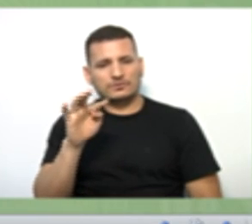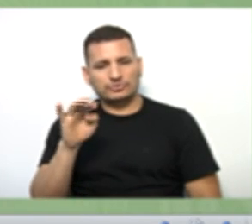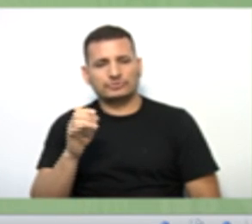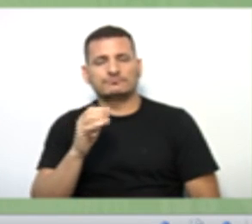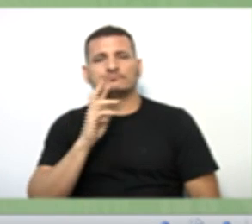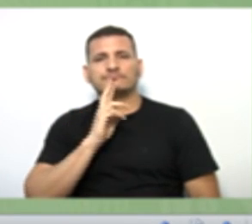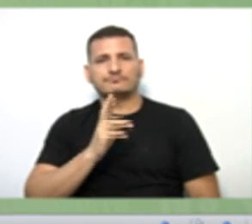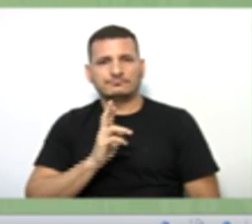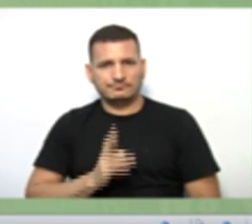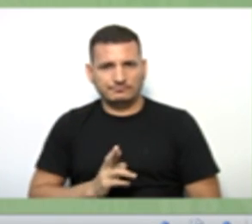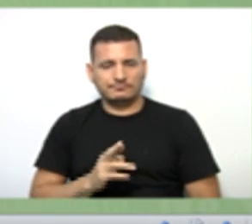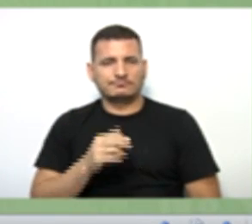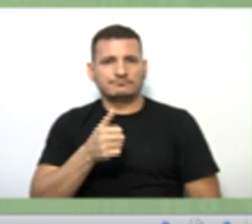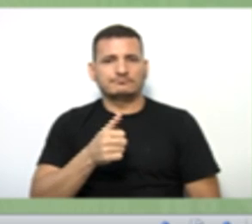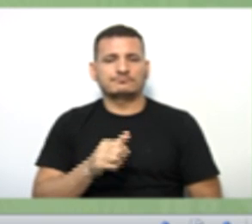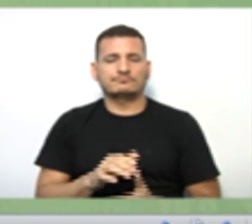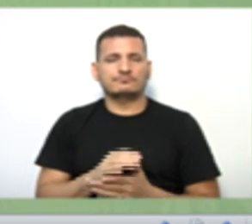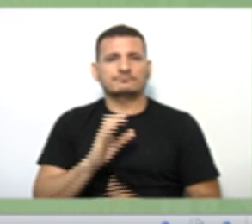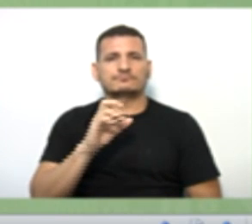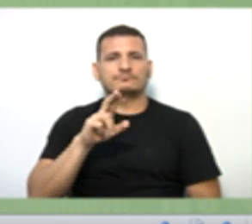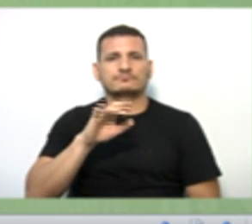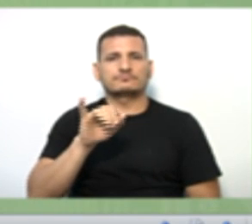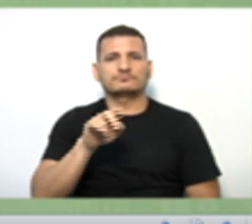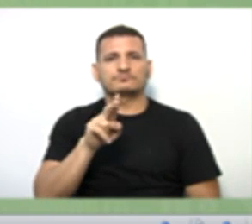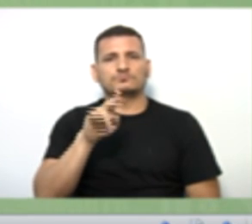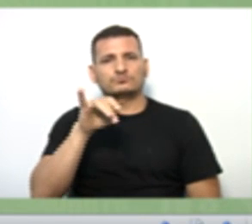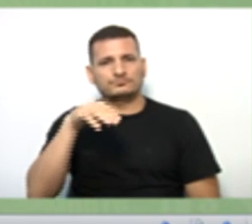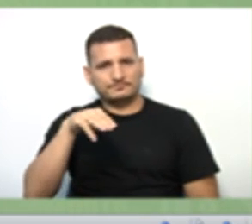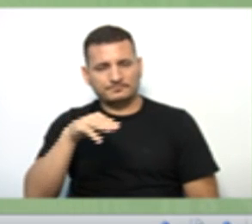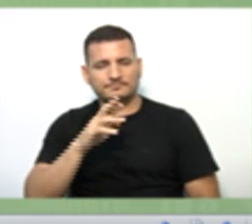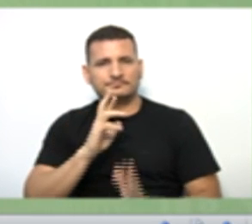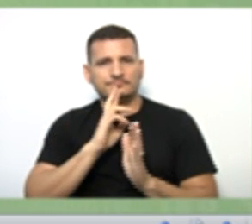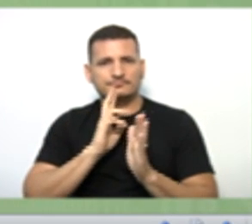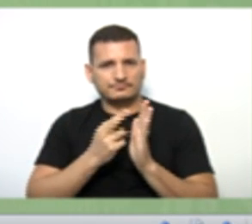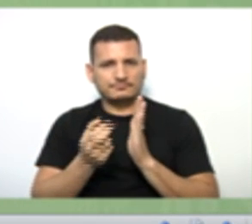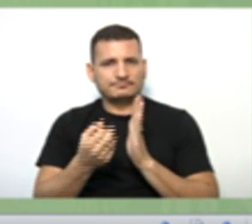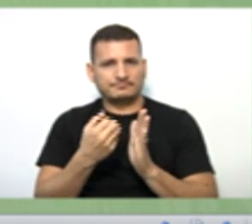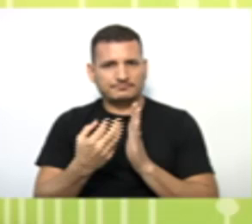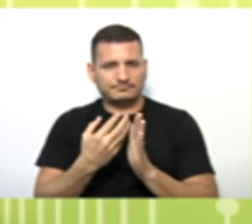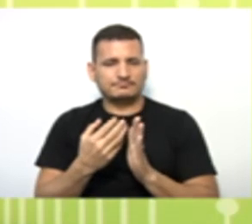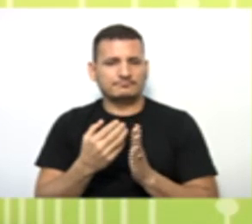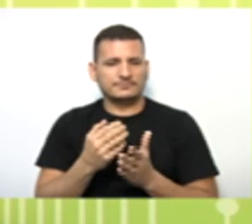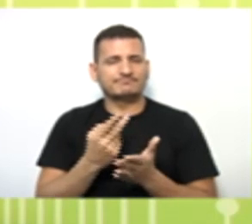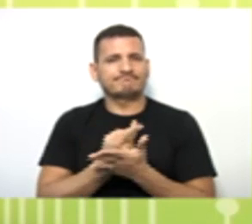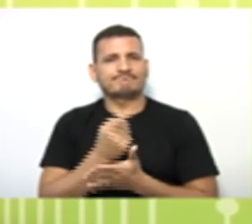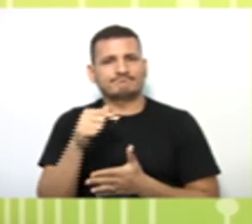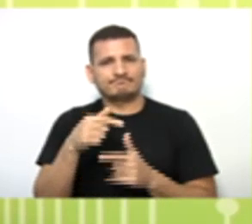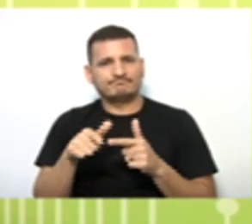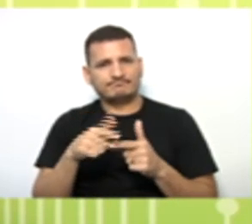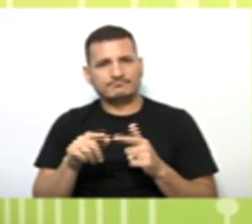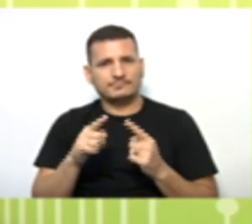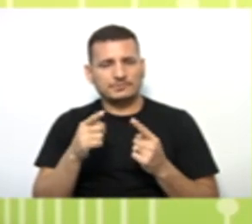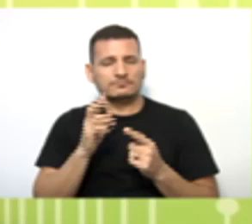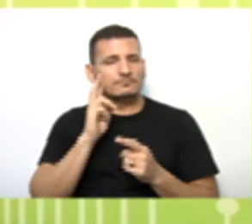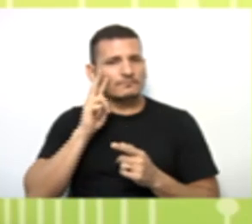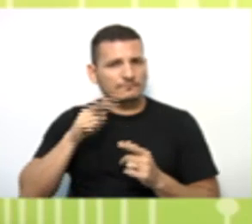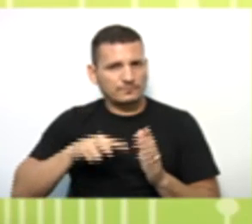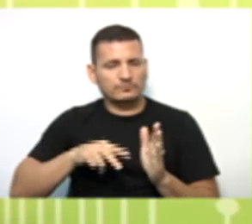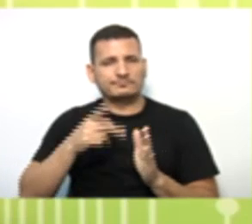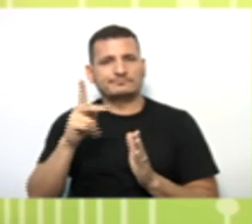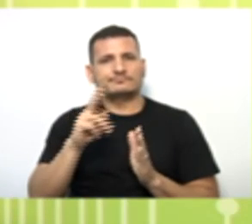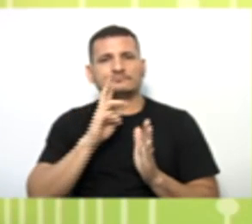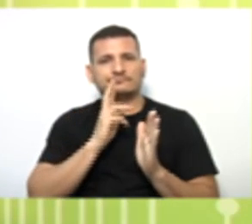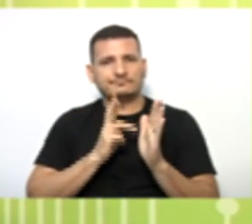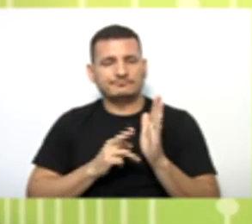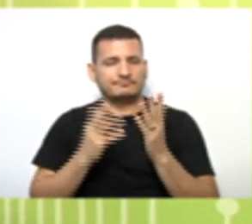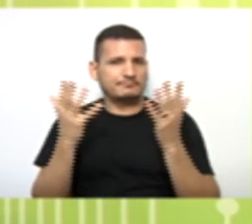Espigão que respondeu. Parabéns desculpa. ao pessoal de Cujubim que respondeu também, que a gente já viu, tá, pessoal? A gente já viu que aconteceu um probleminha aqui, mas a gente já viu a resposta de vocês. Parabéns a todos